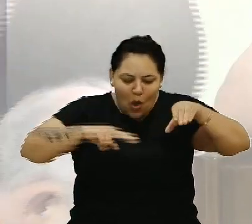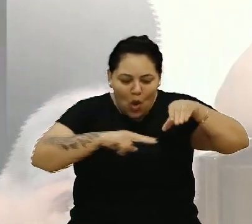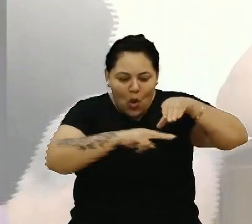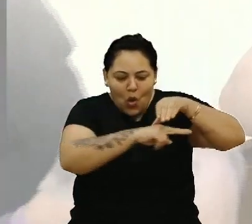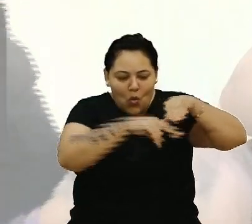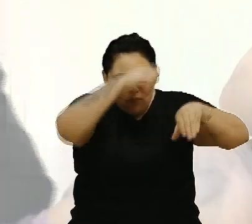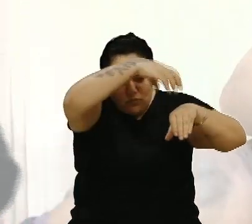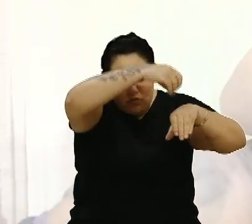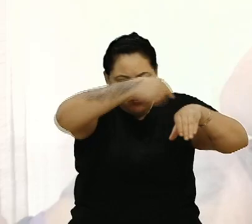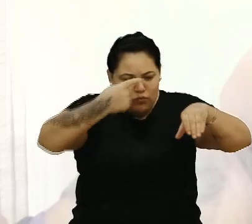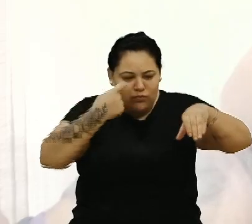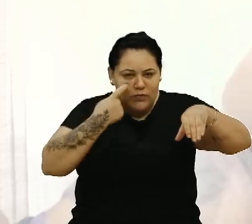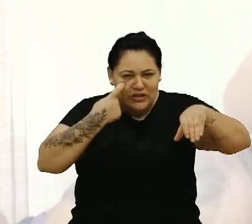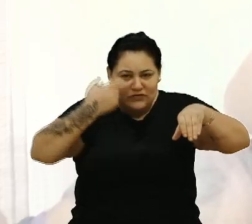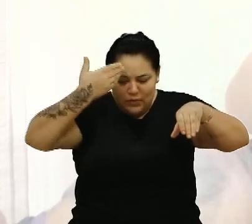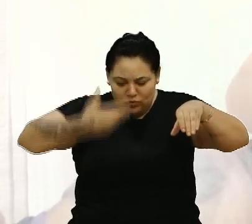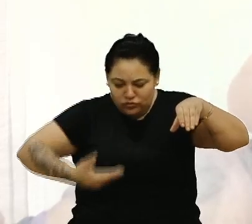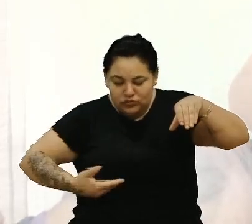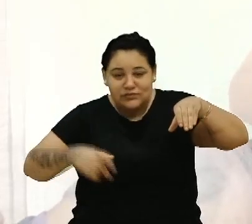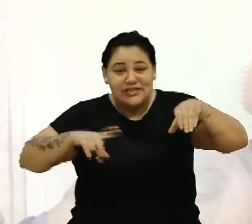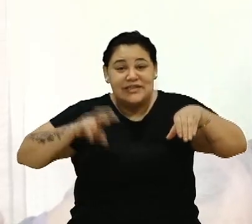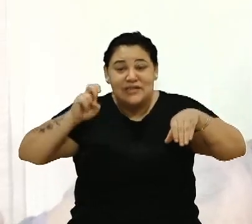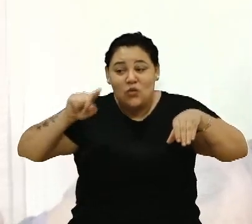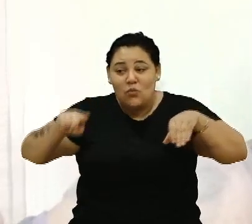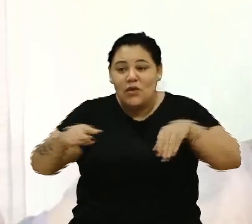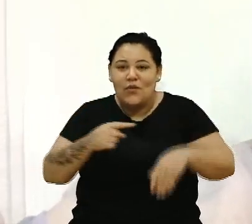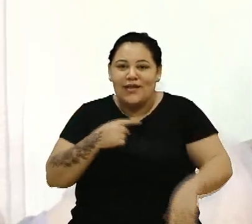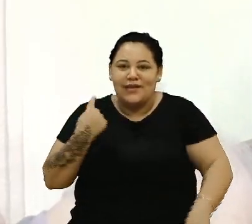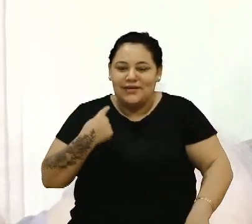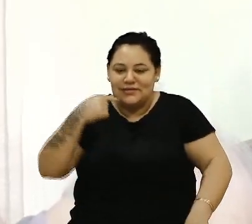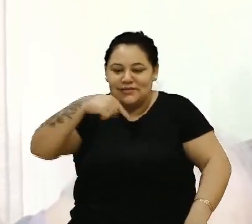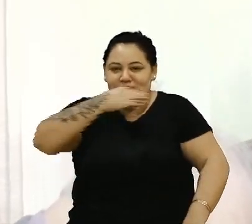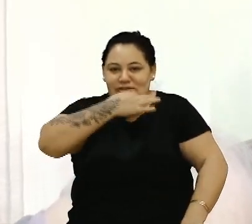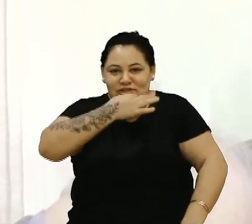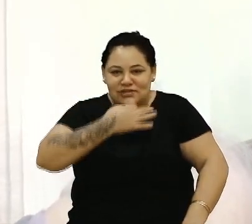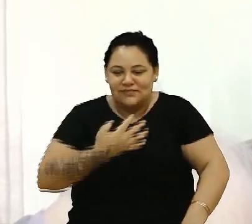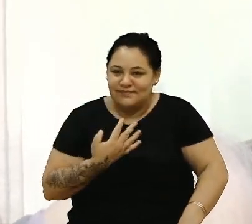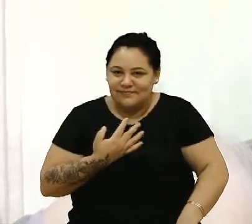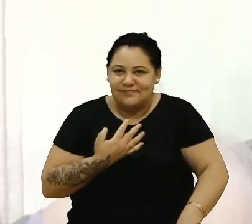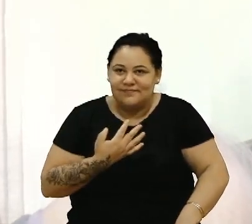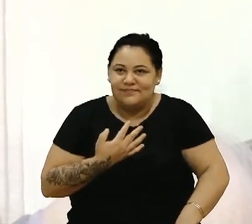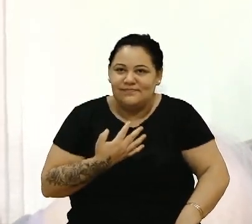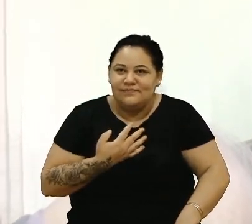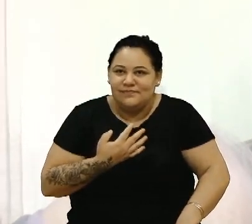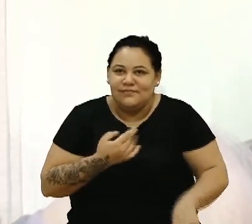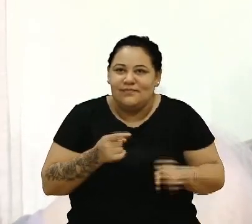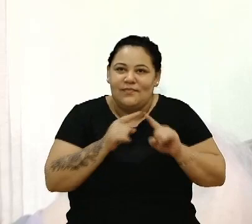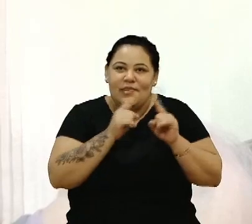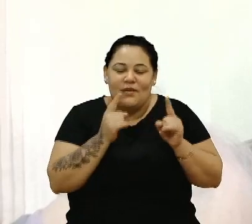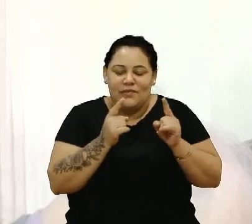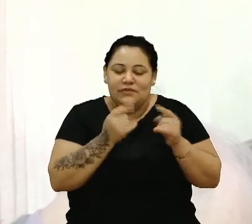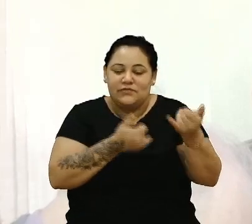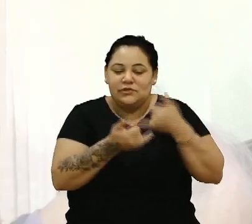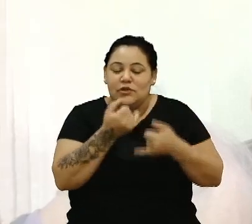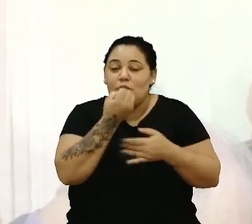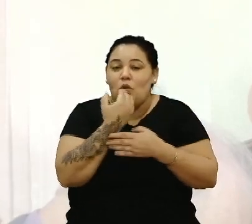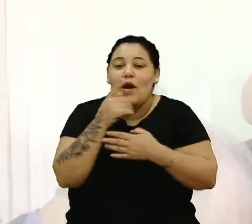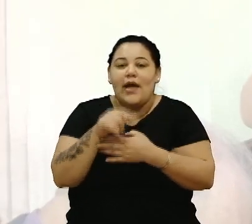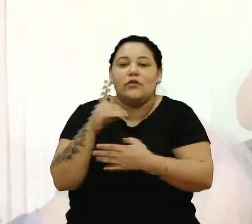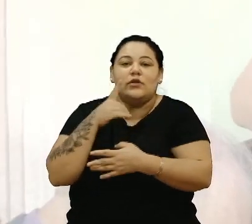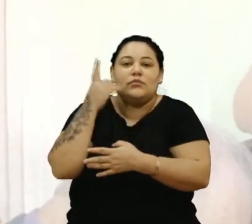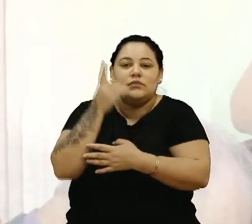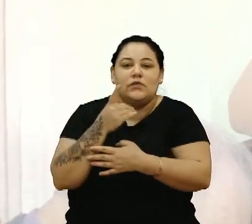ressonâncias atrasadas em Caxias do Sul. E a notícia boa é que o deputado federal Marcon